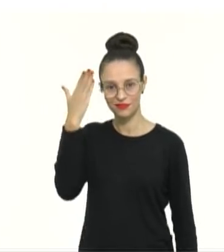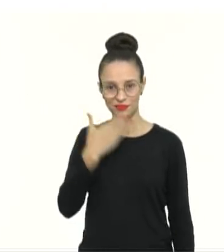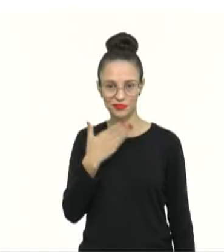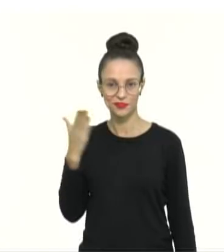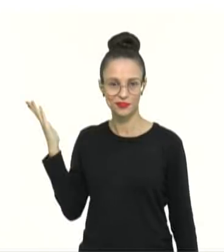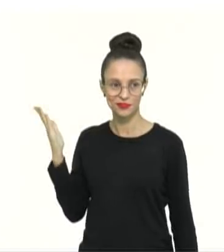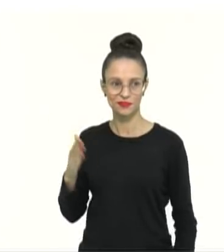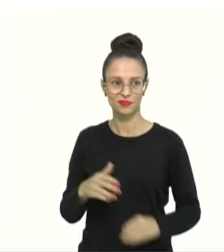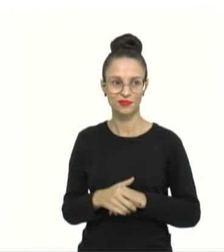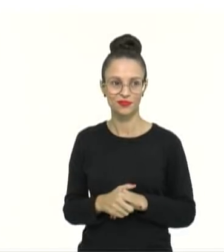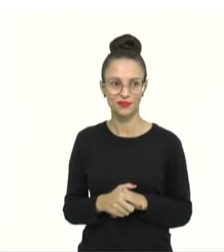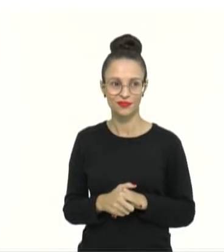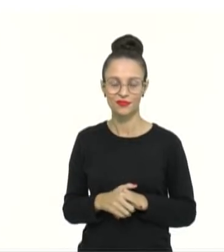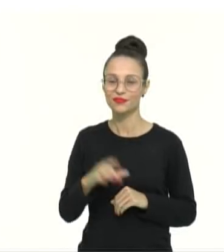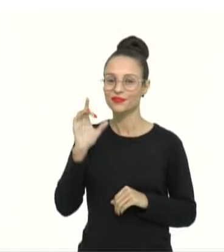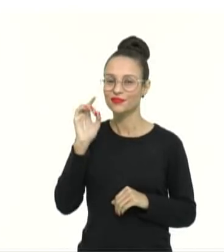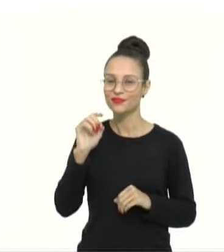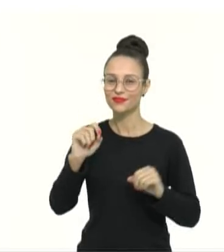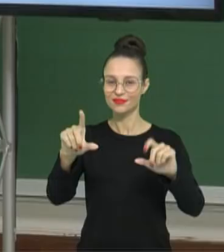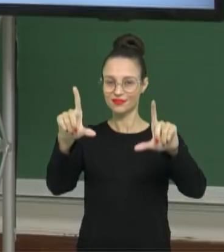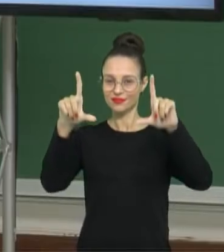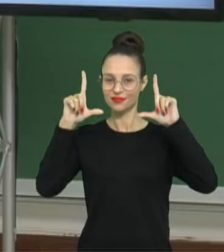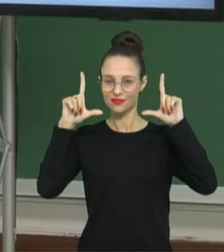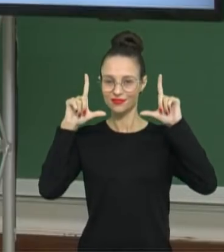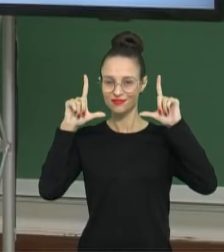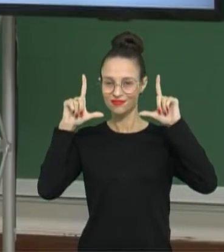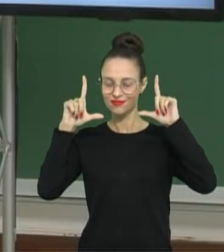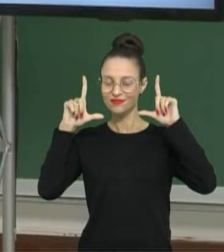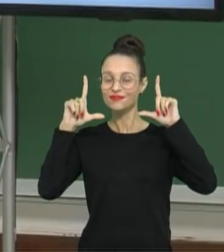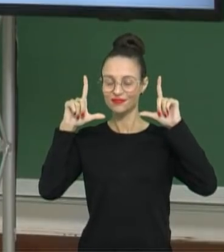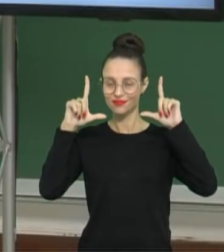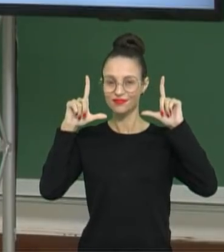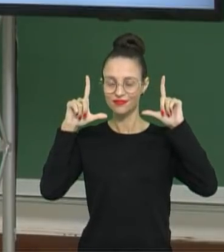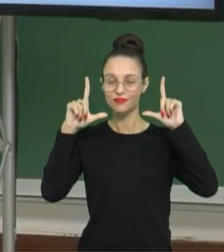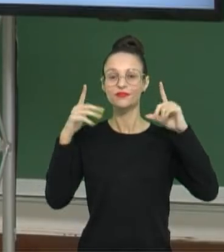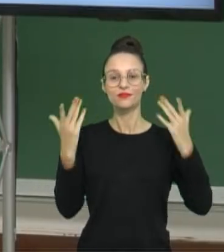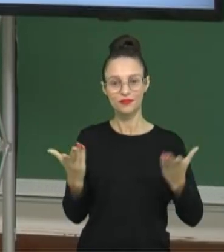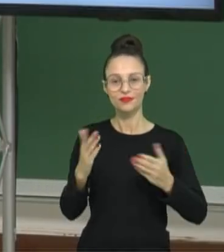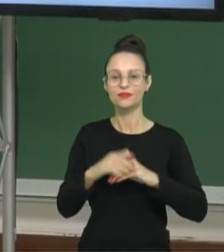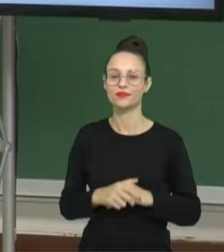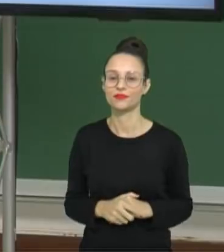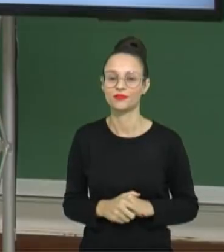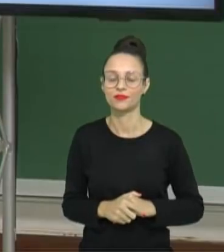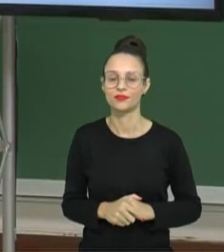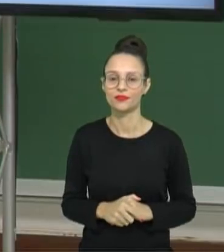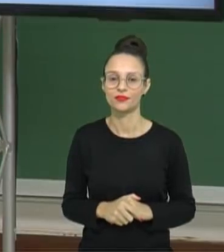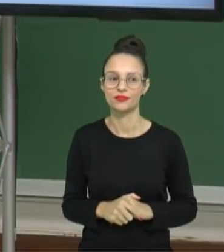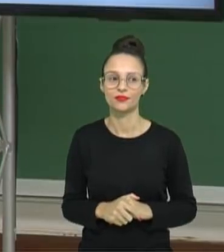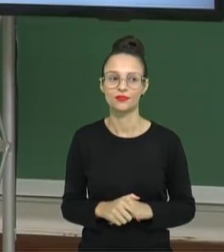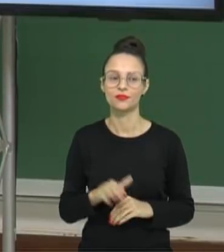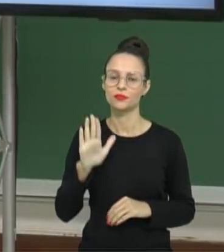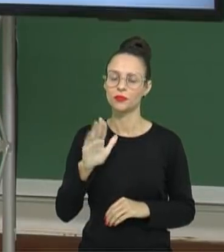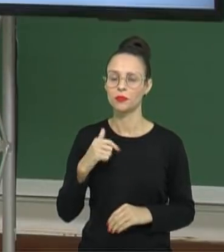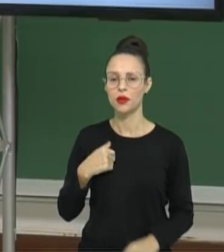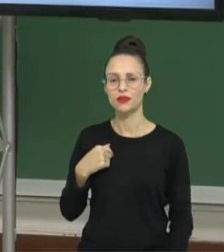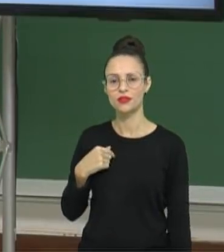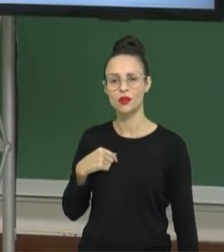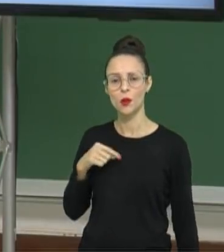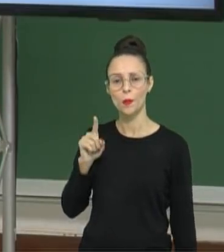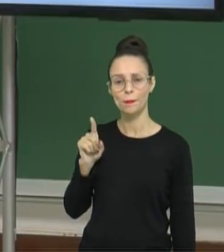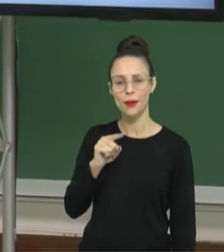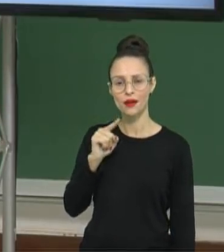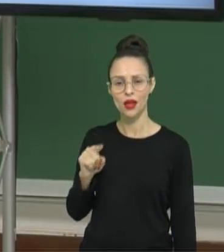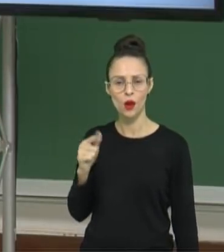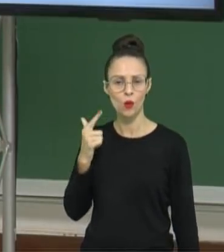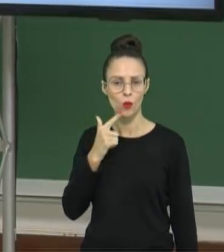Então, nós pegamos só essa imagem e tinha a bolinha aqui. Mas eu coloquei taking